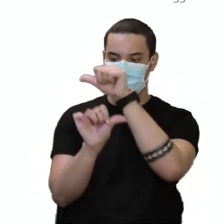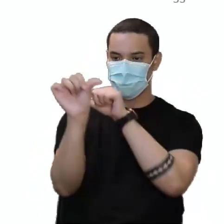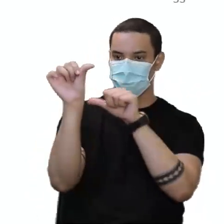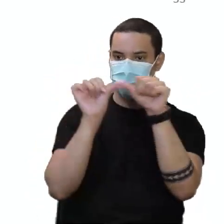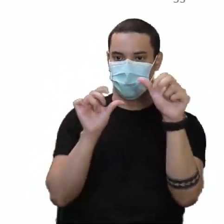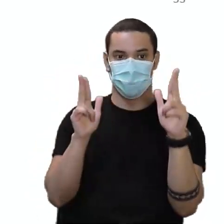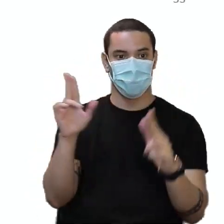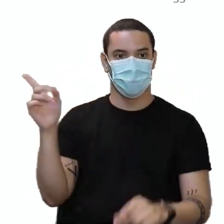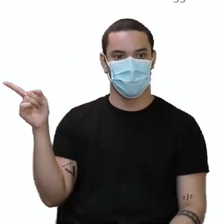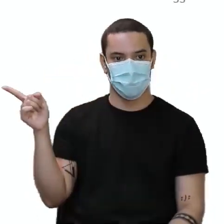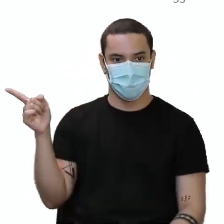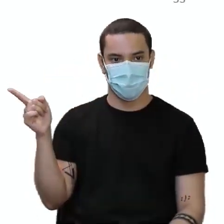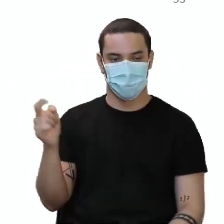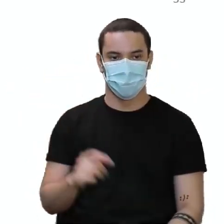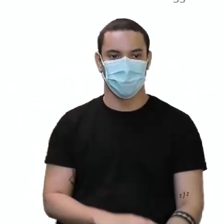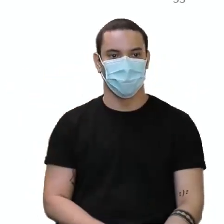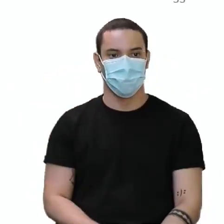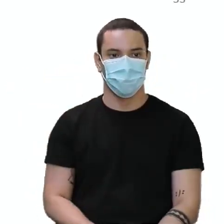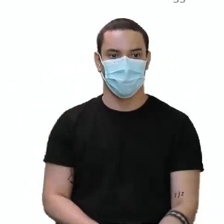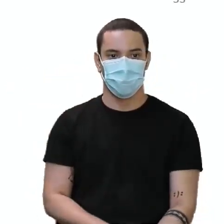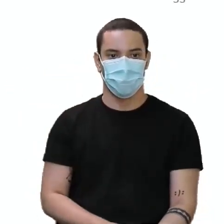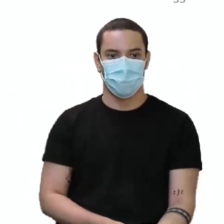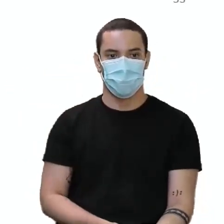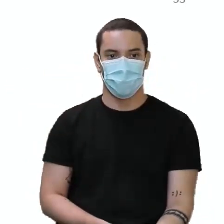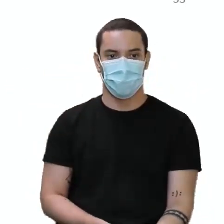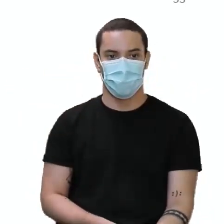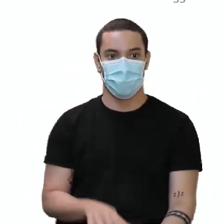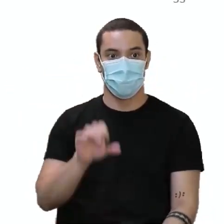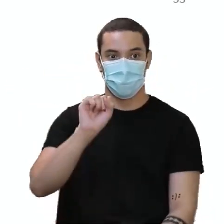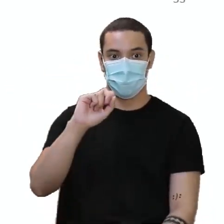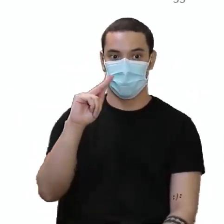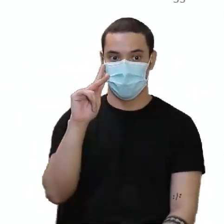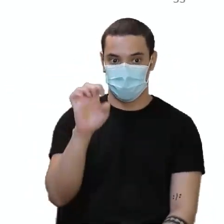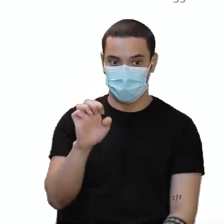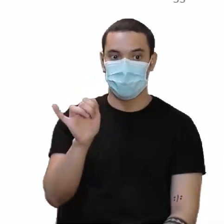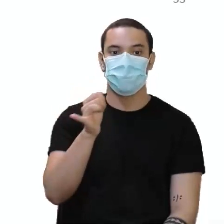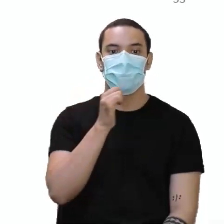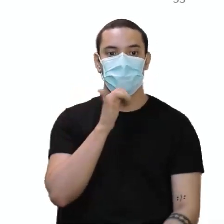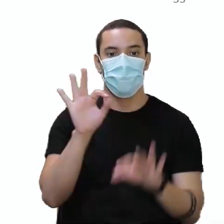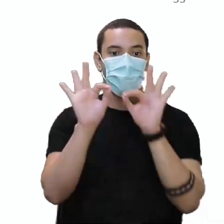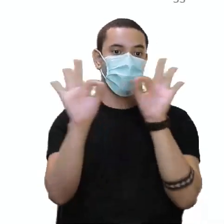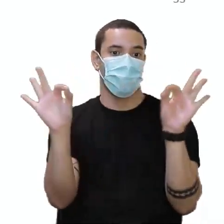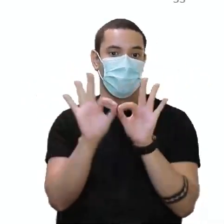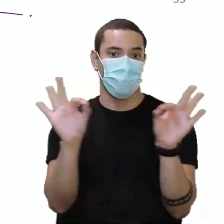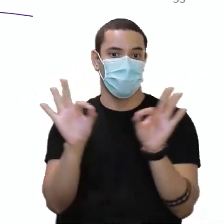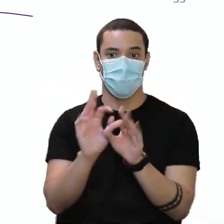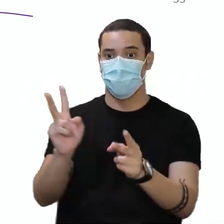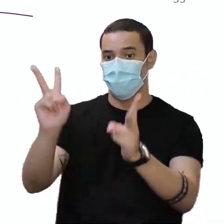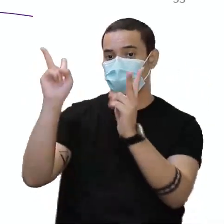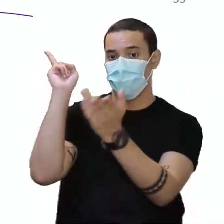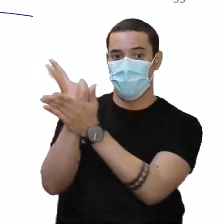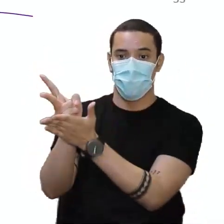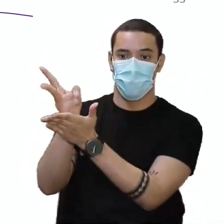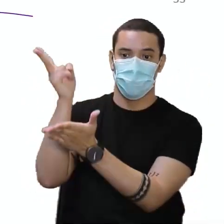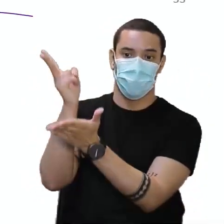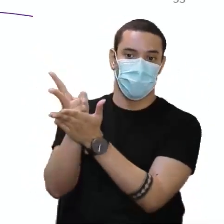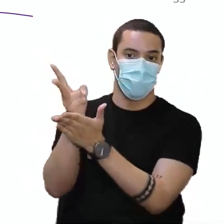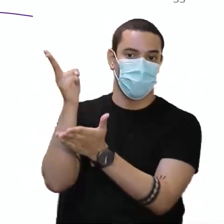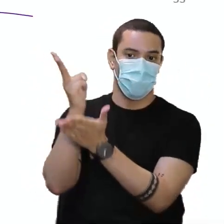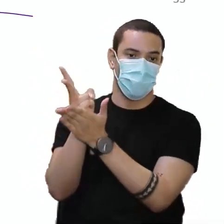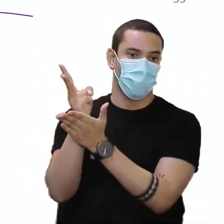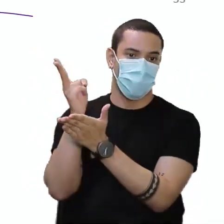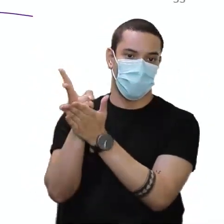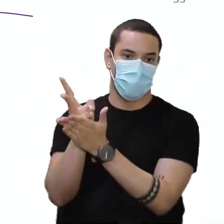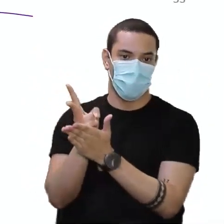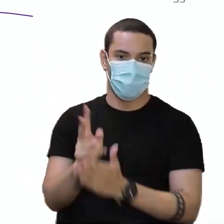pelo pronome pessoal, que aqui é she, como exemplo, e aí você tem a sua frase, o resto continua no mesmo local, não muda. Fica todo mundo no mesmo